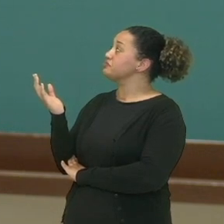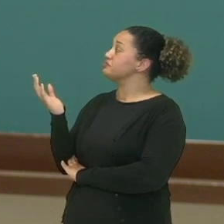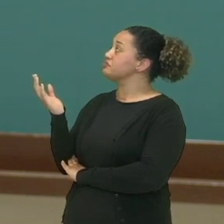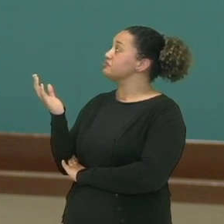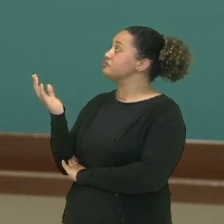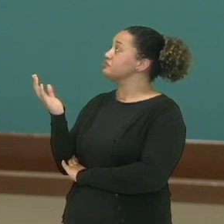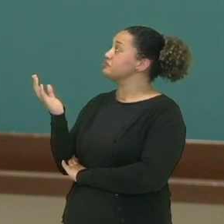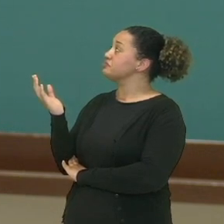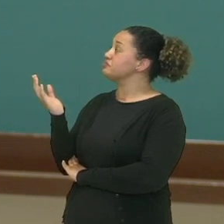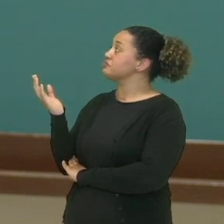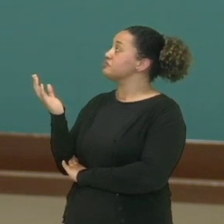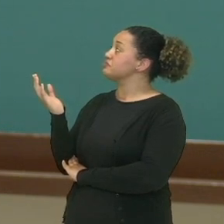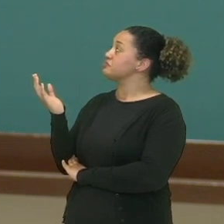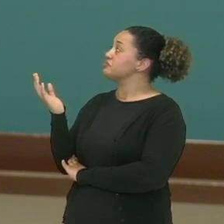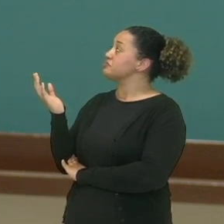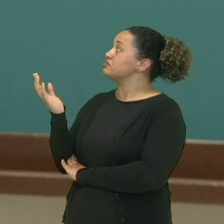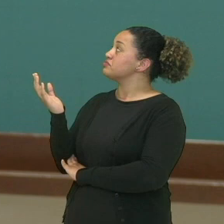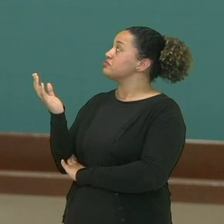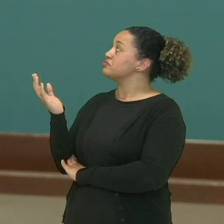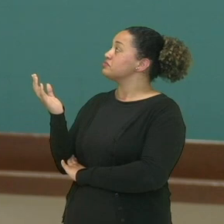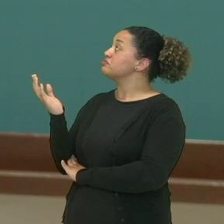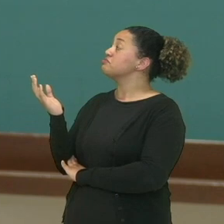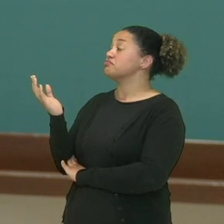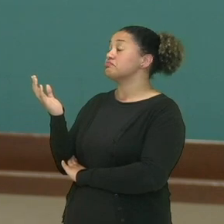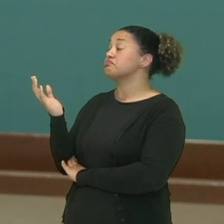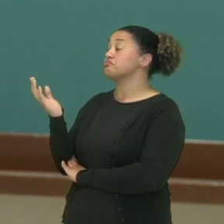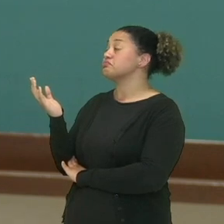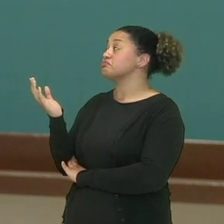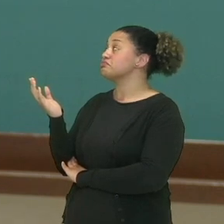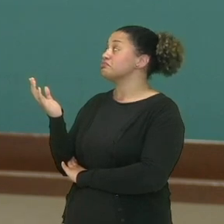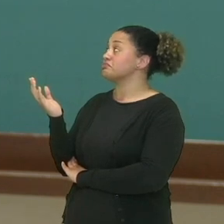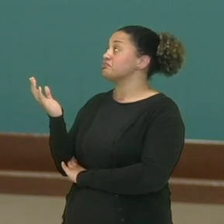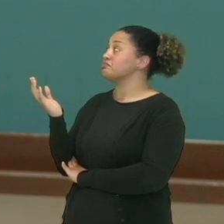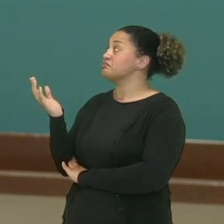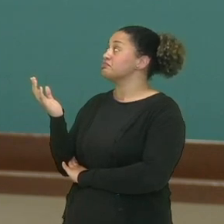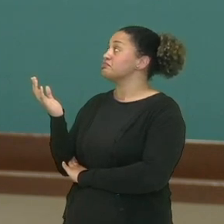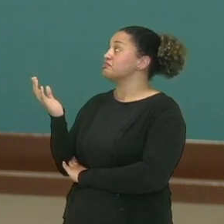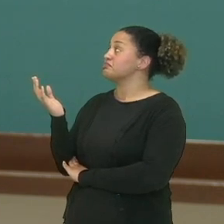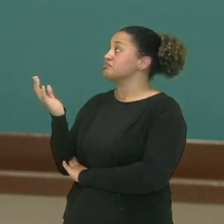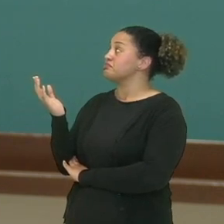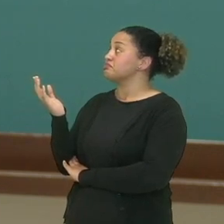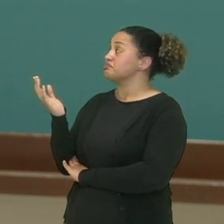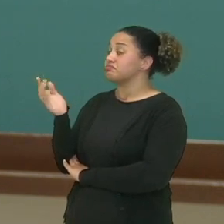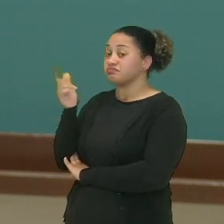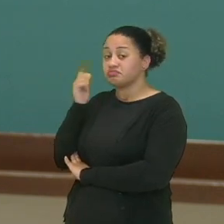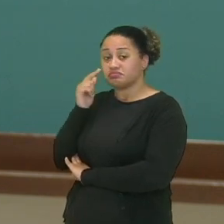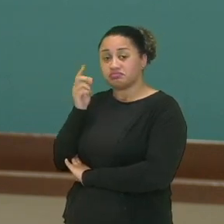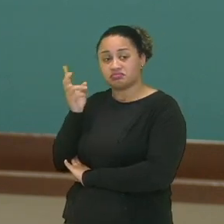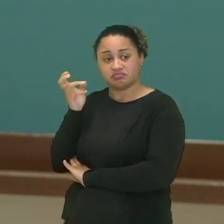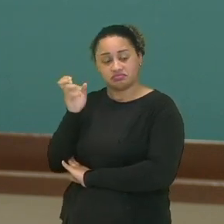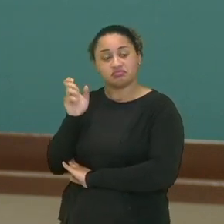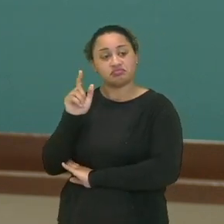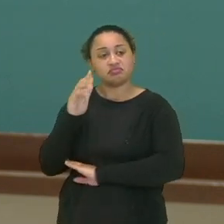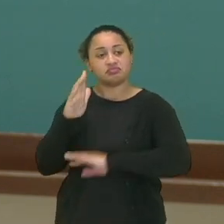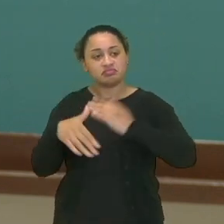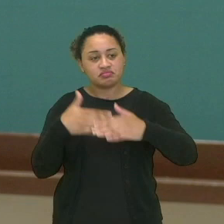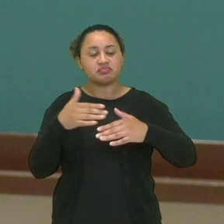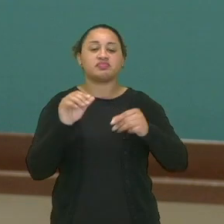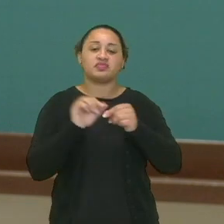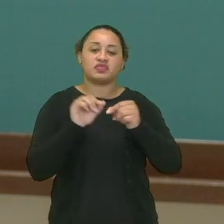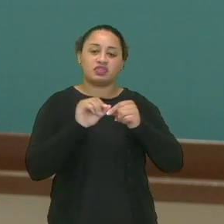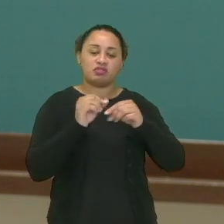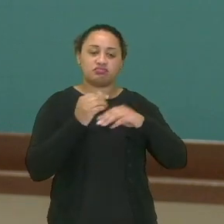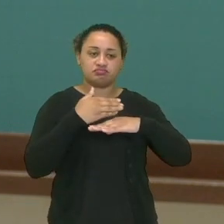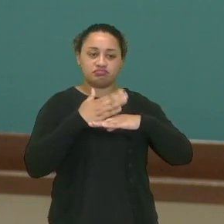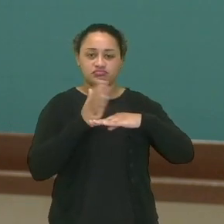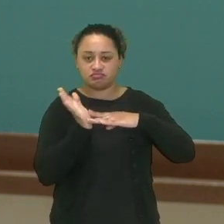na semi-reta e encontra onde que está a outra semi-reta, que é 115 graus, tá bom? Então, esse é o processo para a gente fazer essa